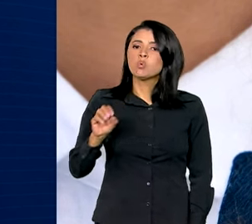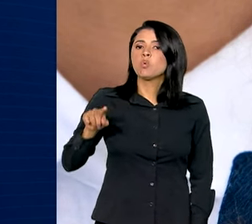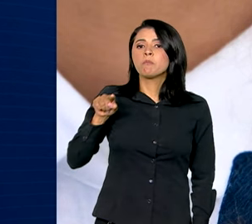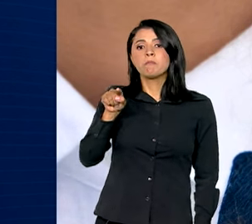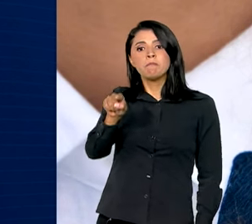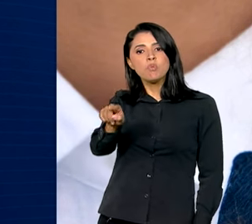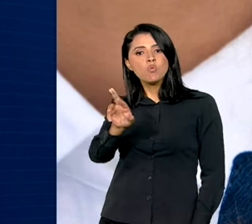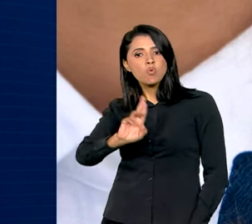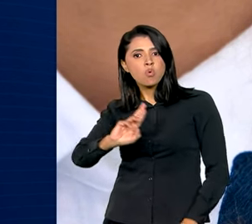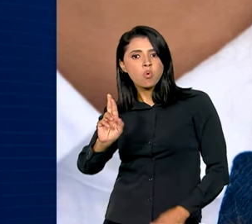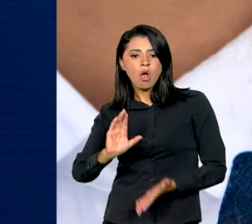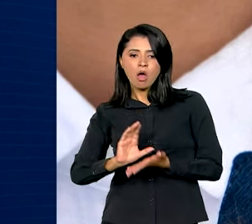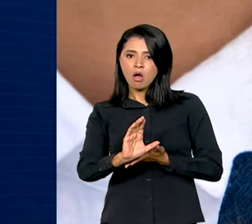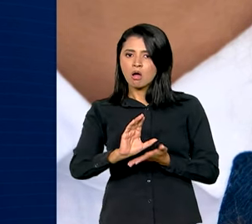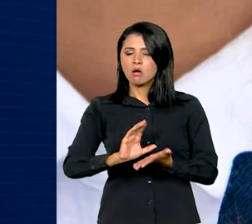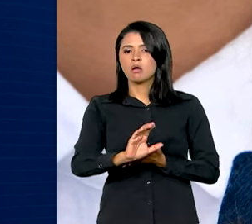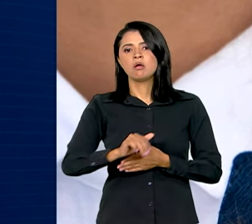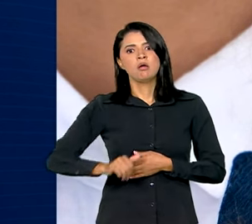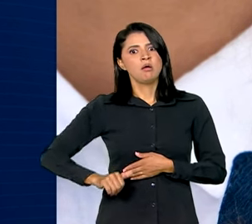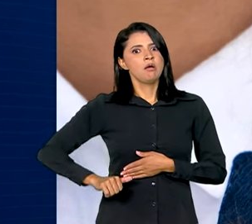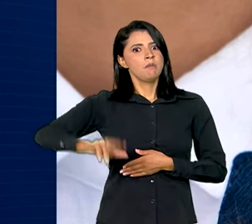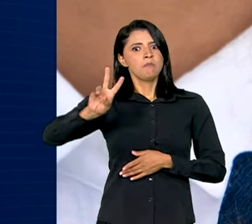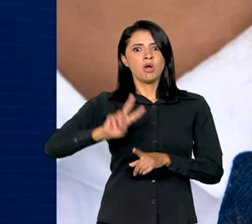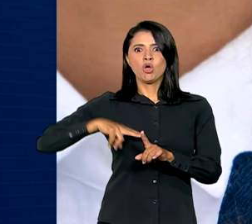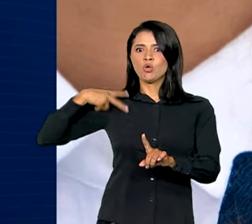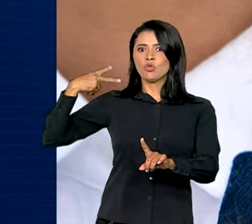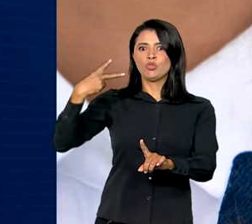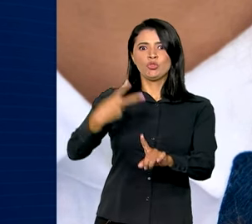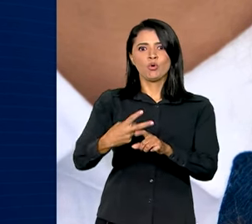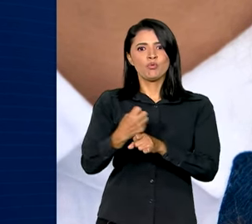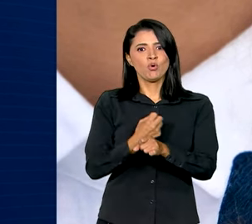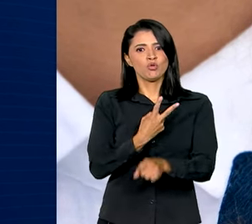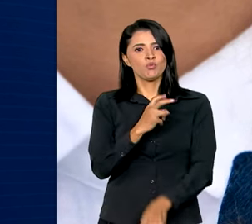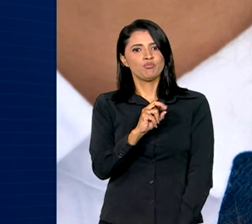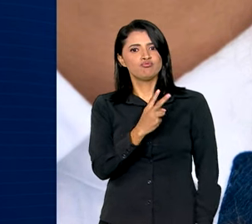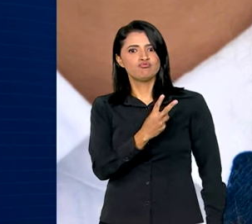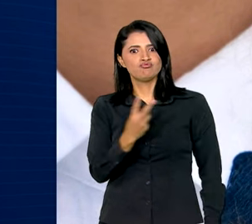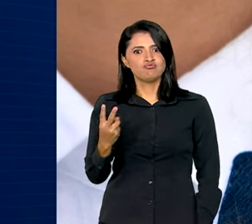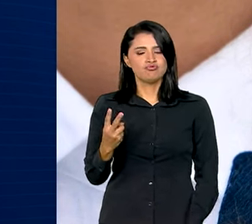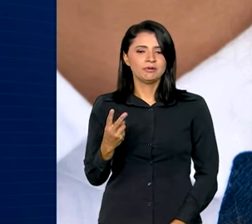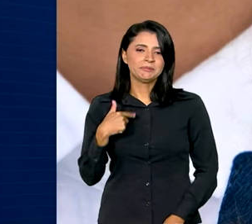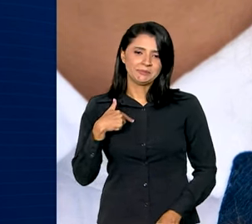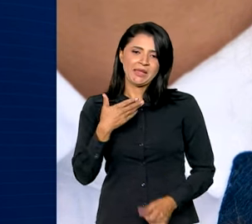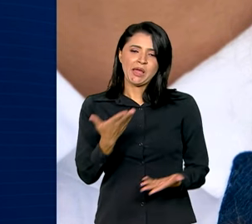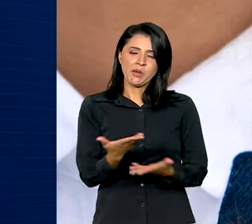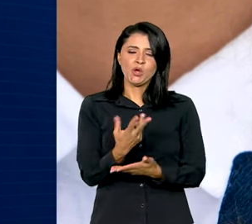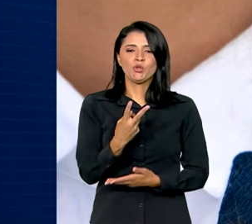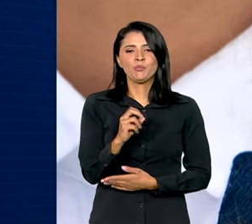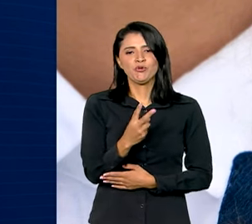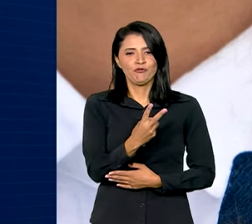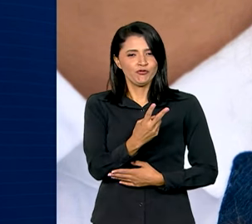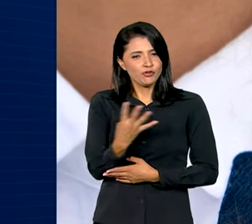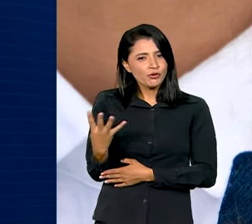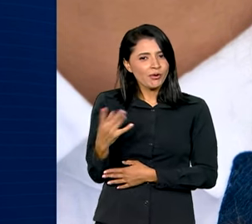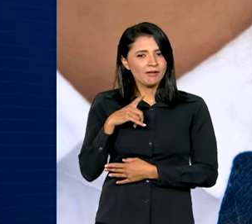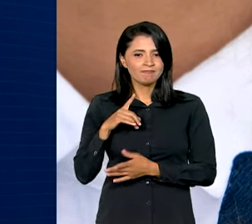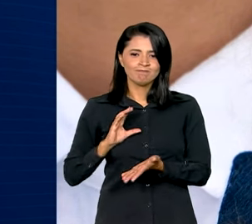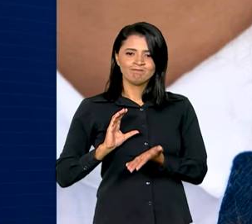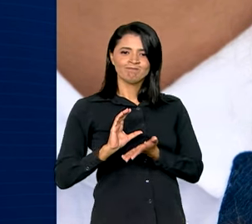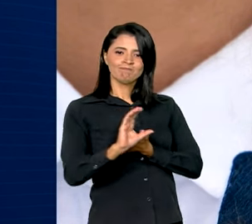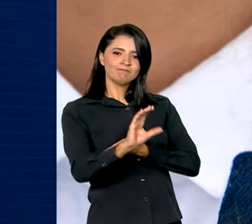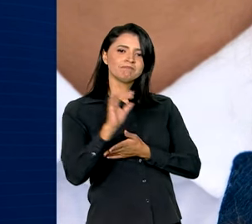R$ 136.800.000 em recursos, mais que o dobro dos recursos de 2022. Para 2024, os